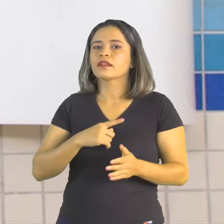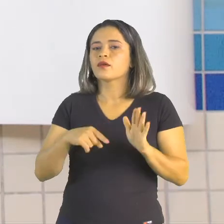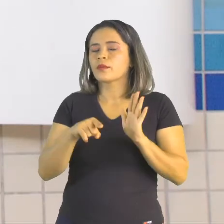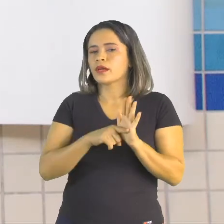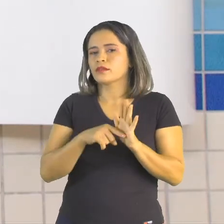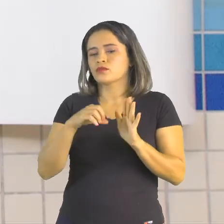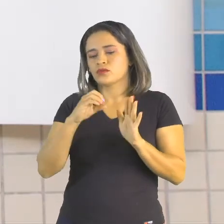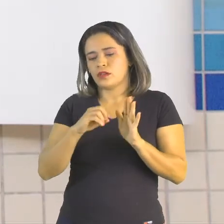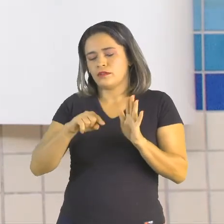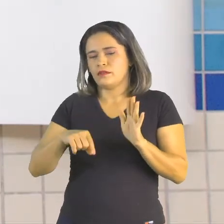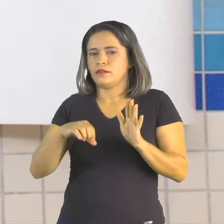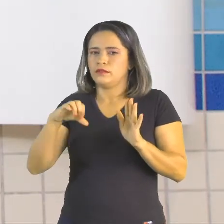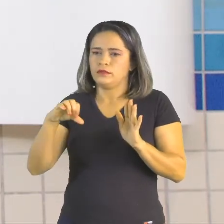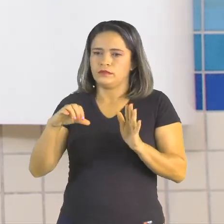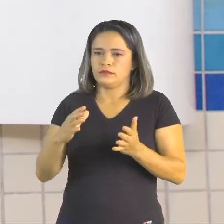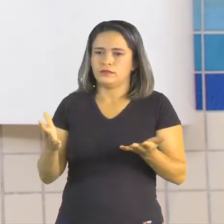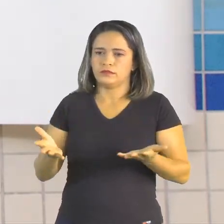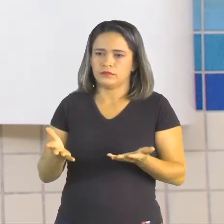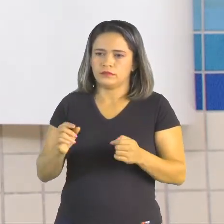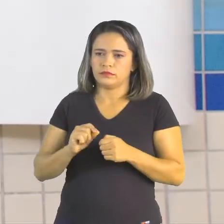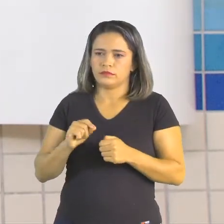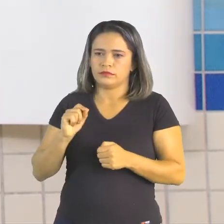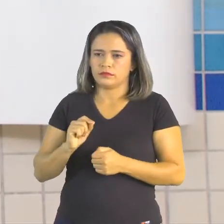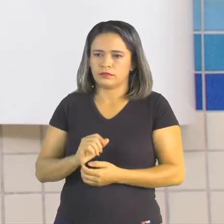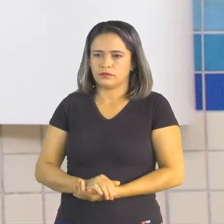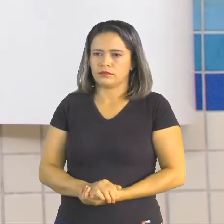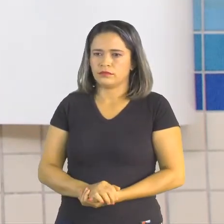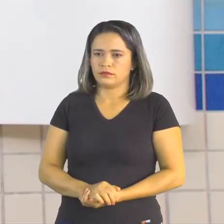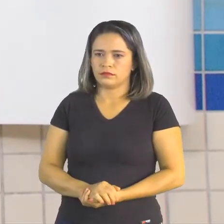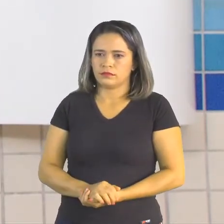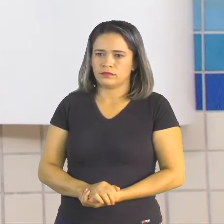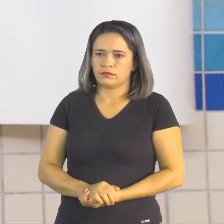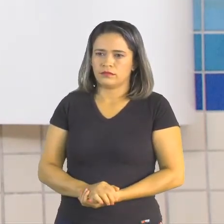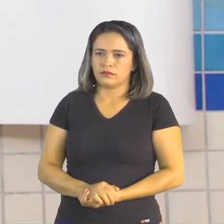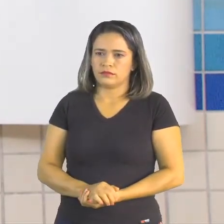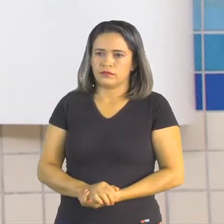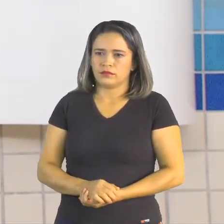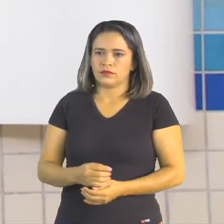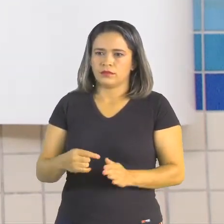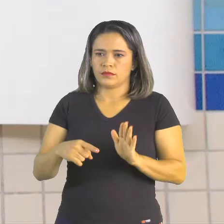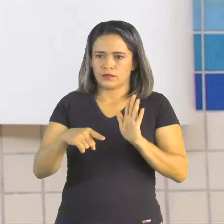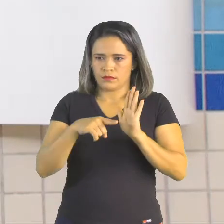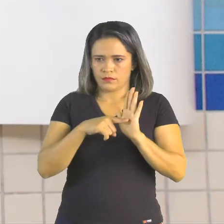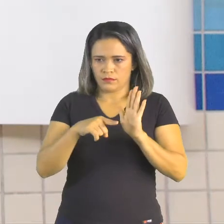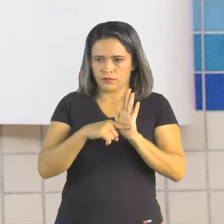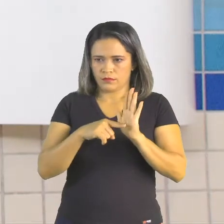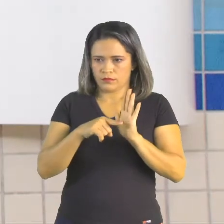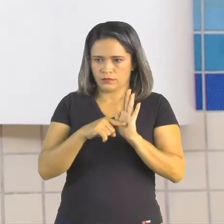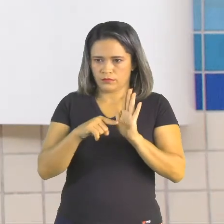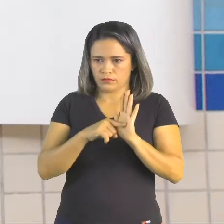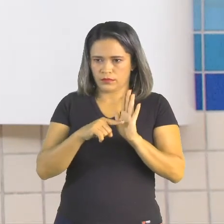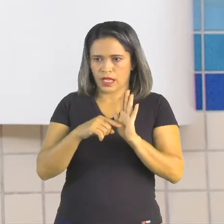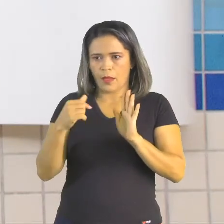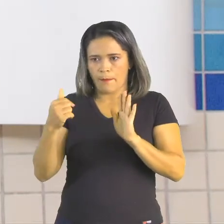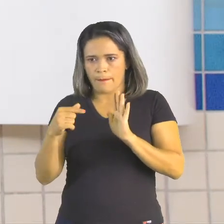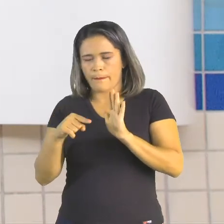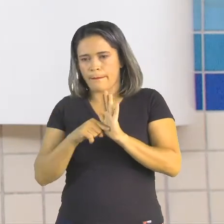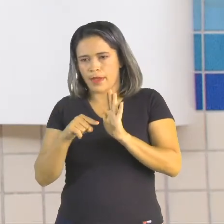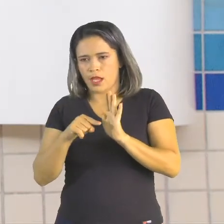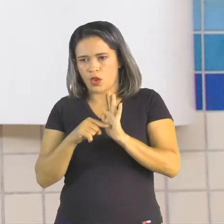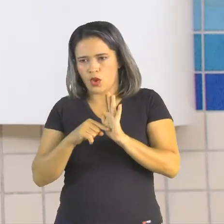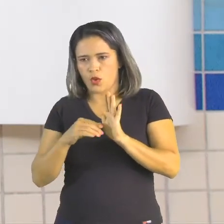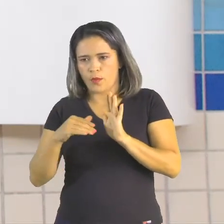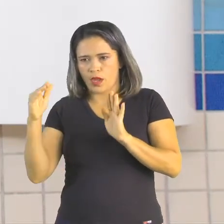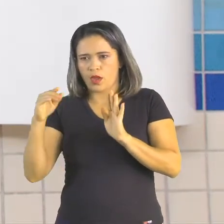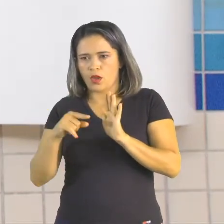0,9. Então, o que, que eu vou fazer? Eu vou definir o sinal eu sei que o 0,9 é maior, então vai ter o sinal dele. Qual